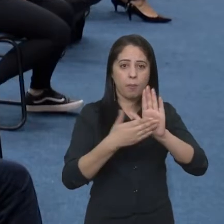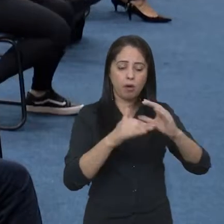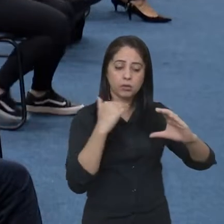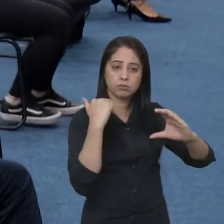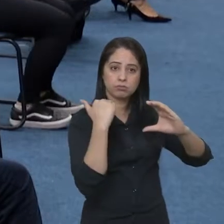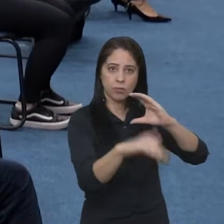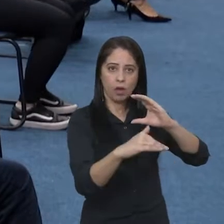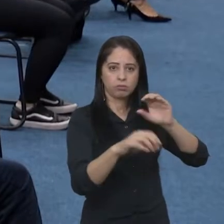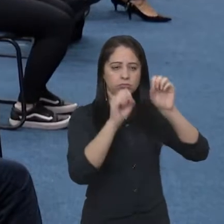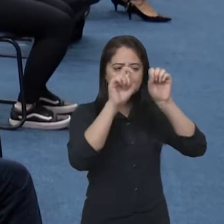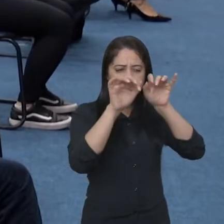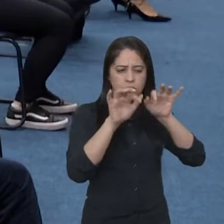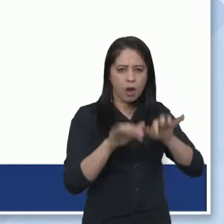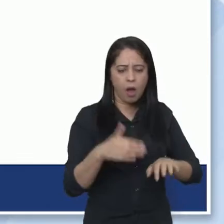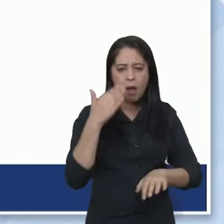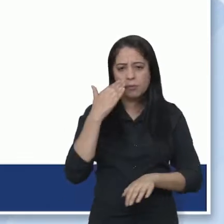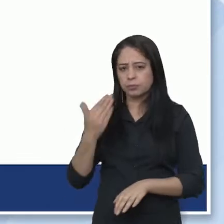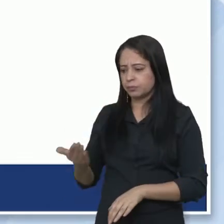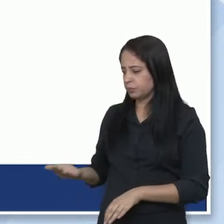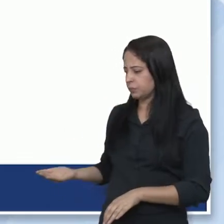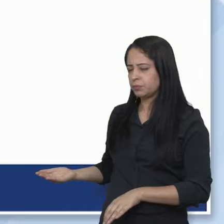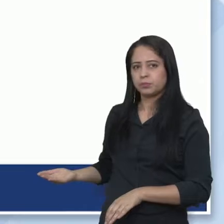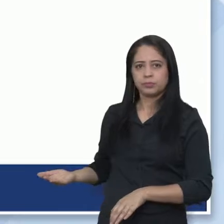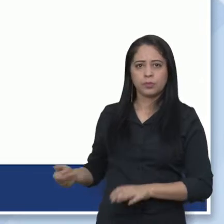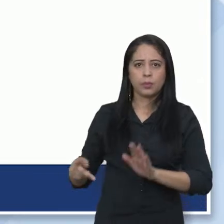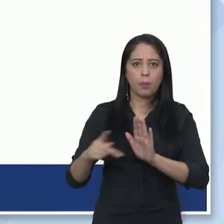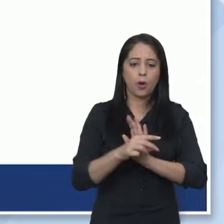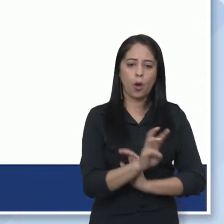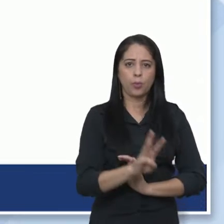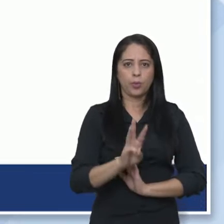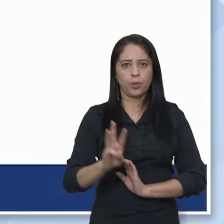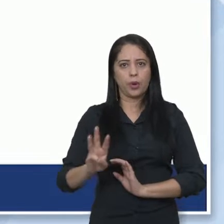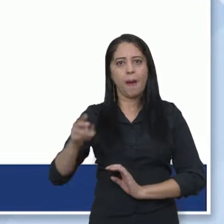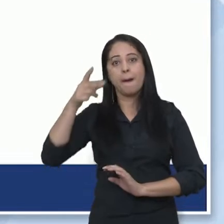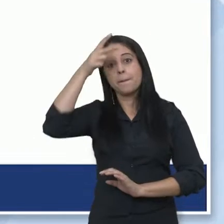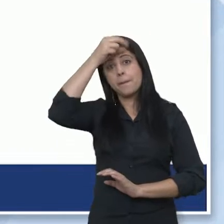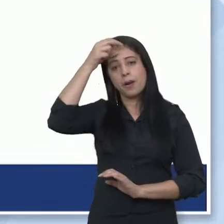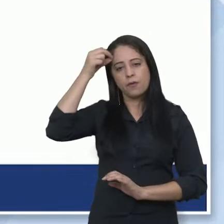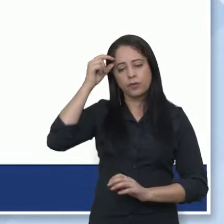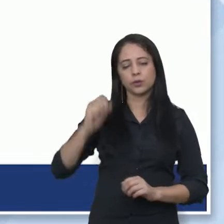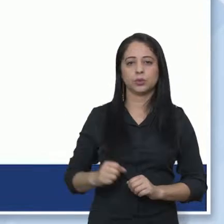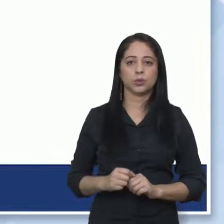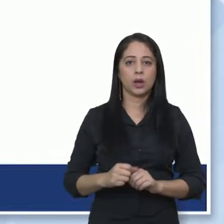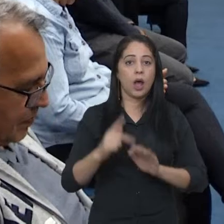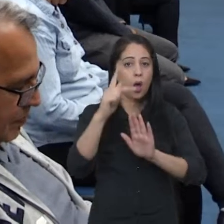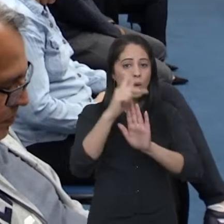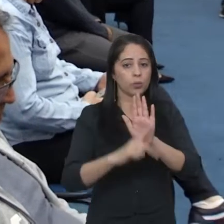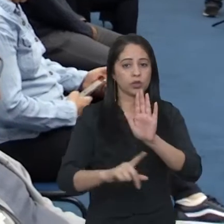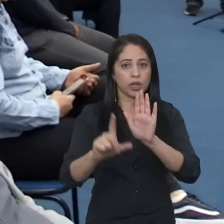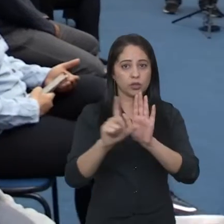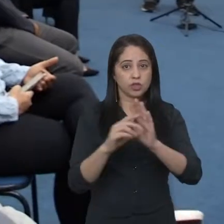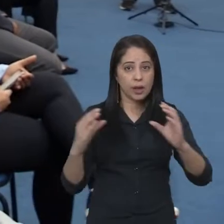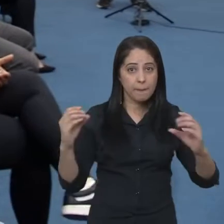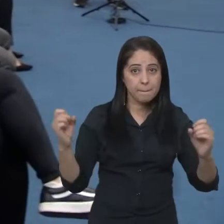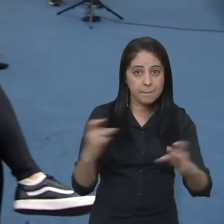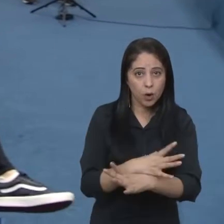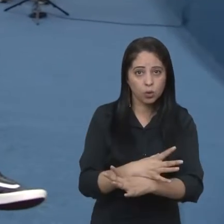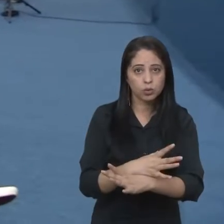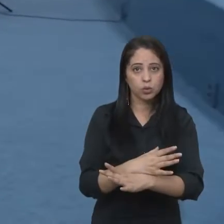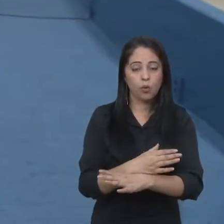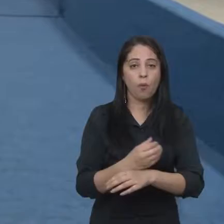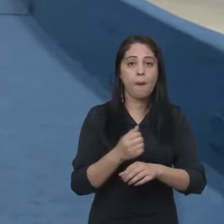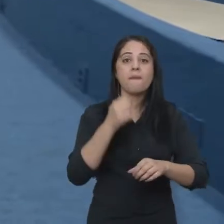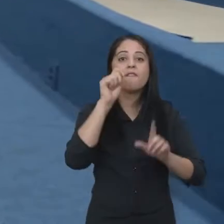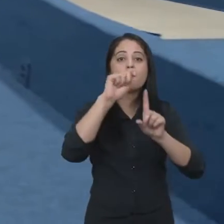também podem enviar as propostas por meio de um formulário presente no site da Prefeitura. O projeto de lei deve